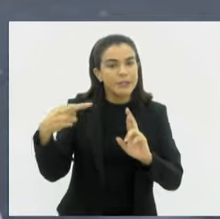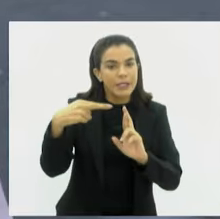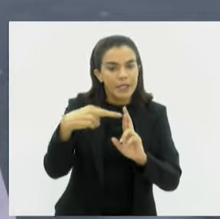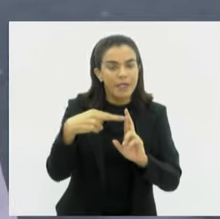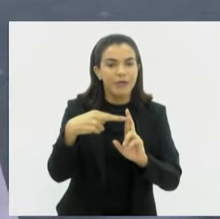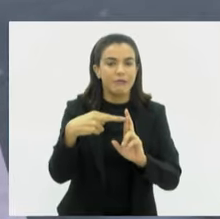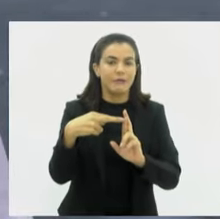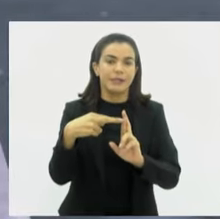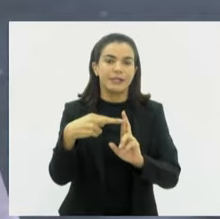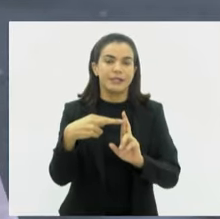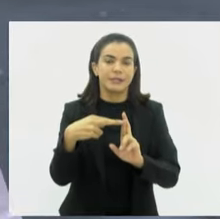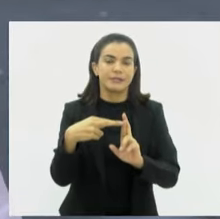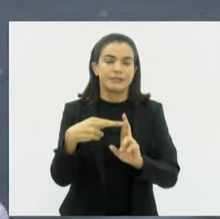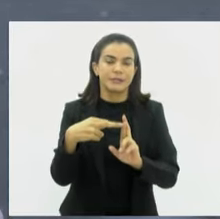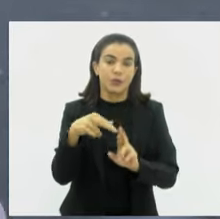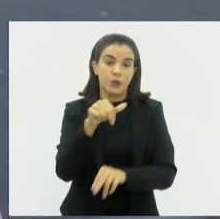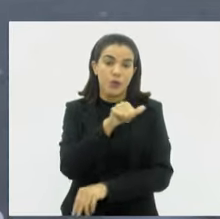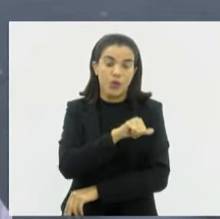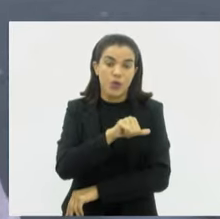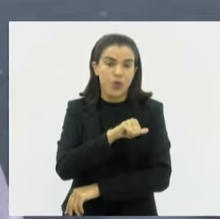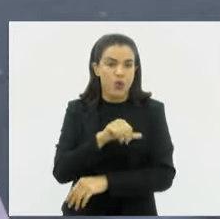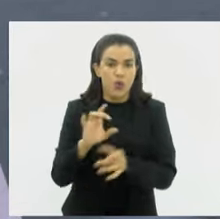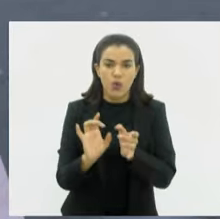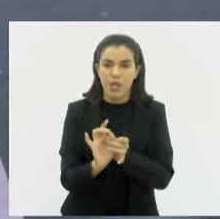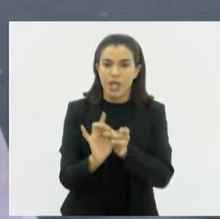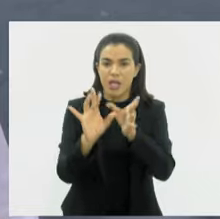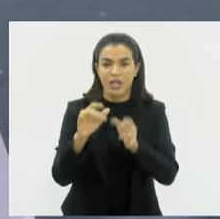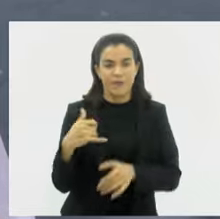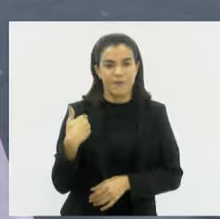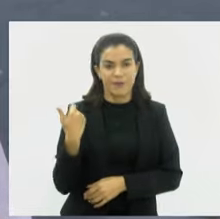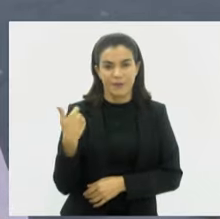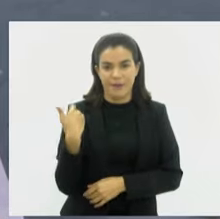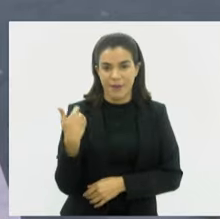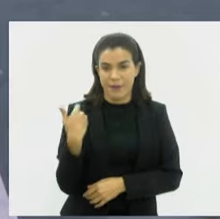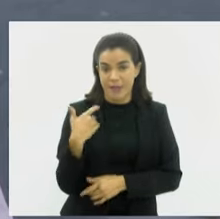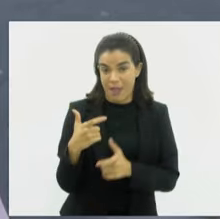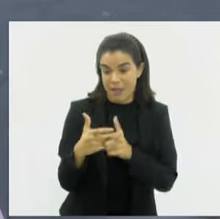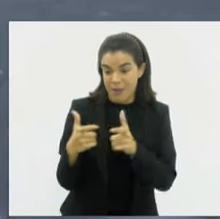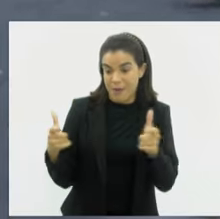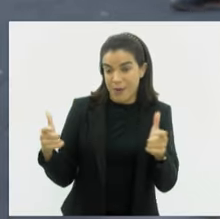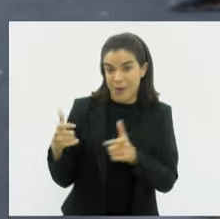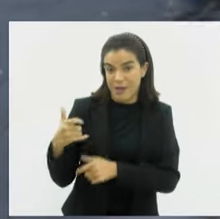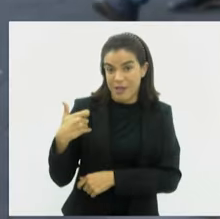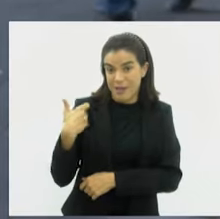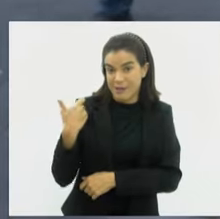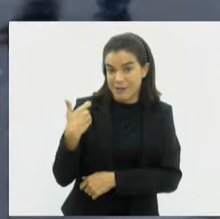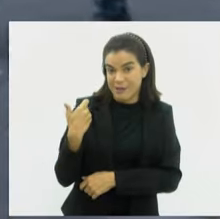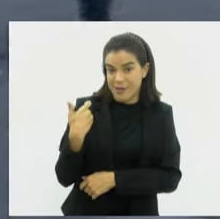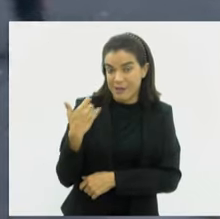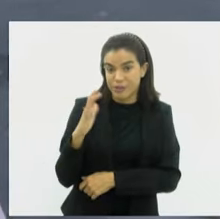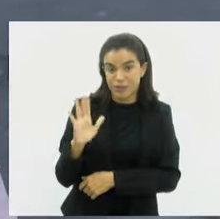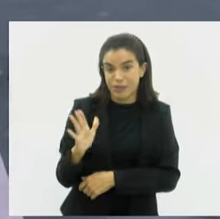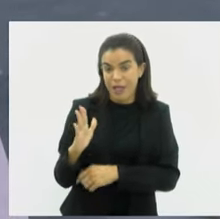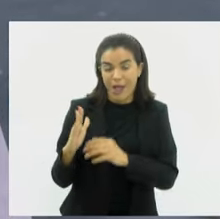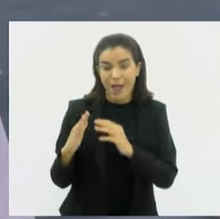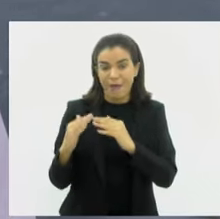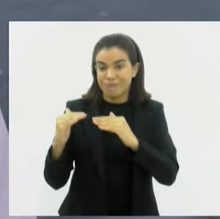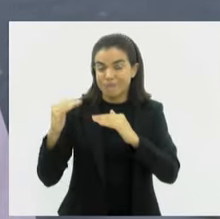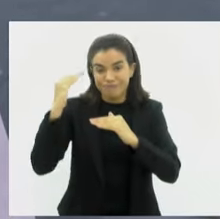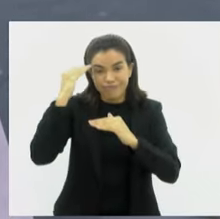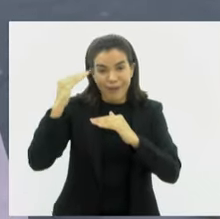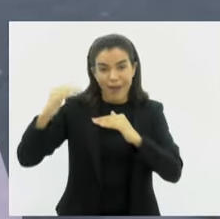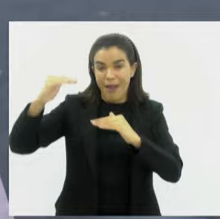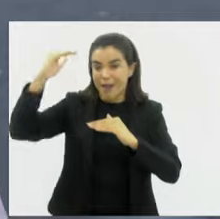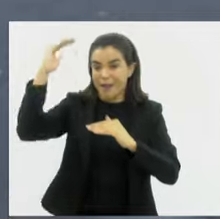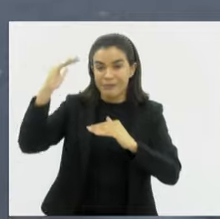Janeiro que seja aberto a todas as idades, porque a maioria dos autistas adultos estão em casa, não tem mais o que fazer,